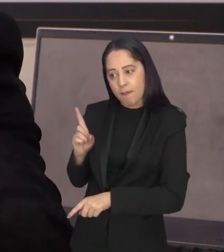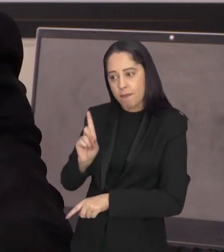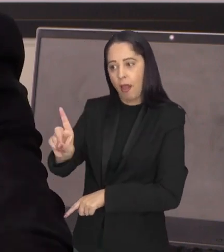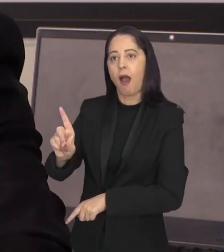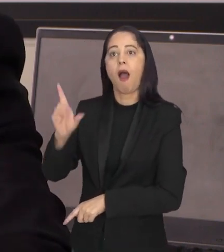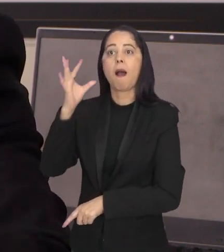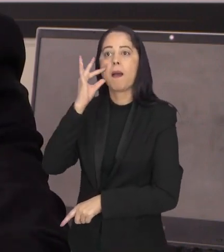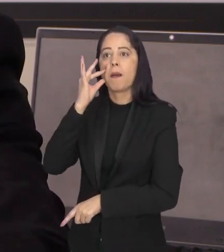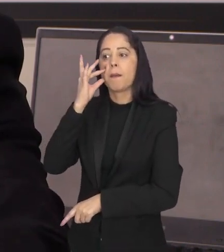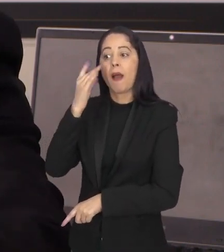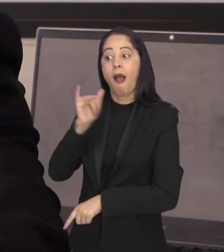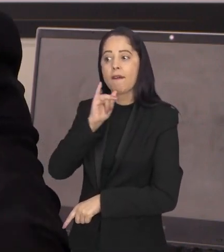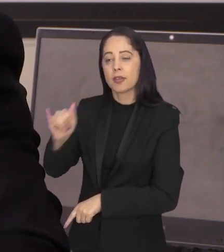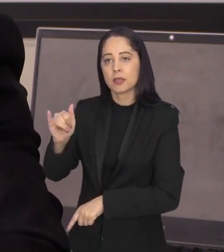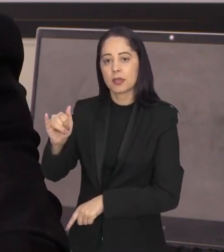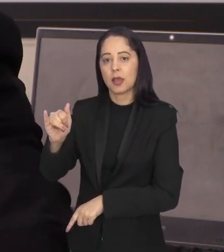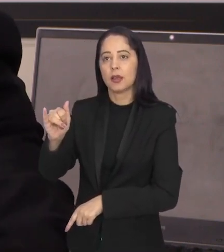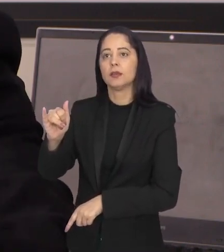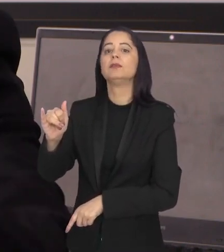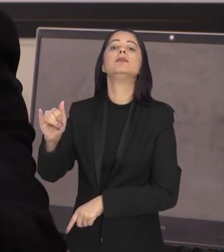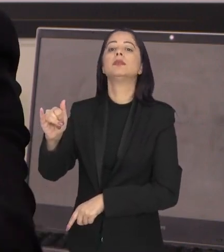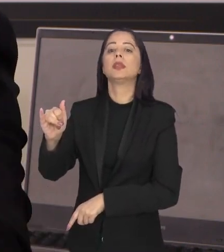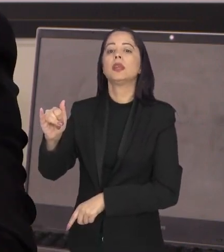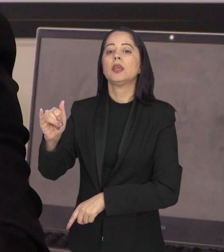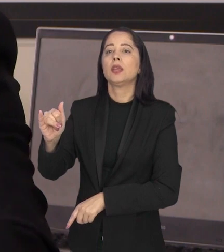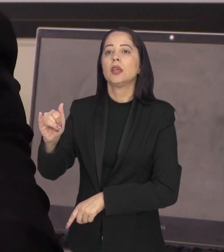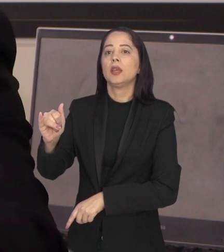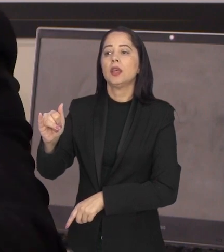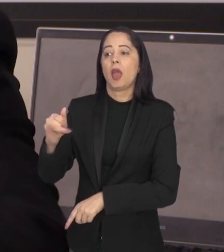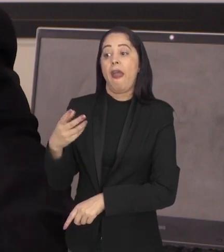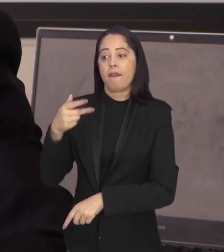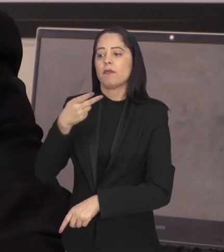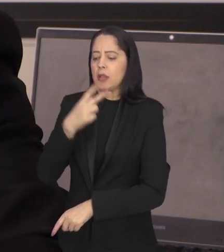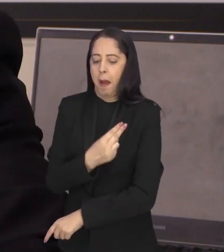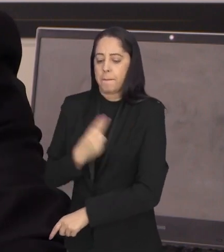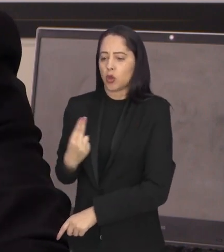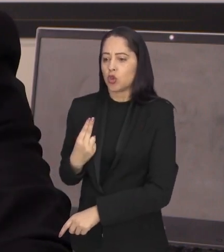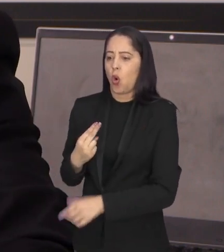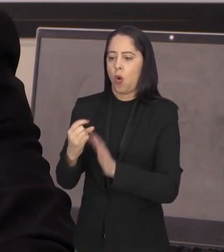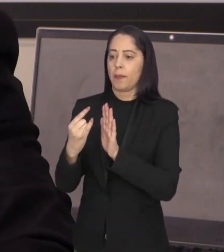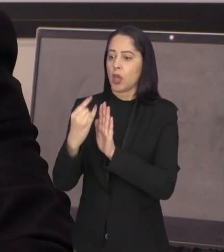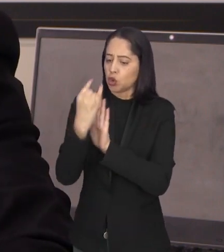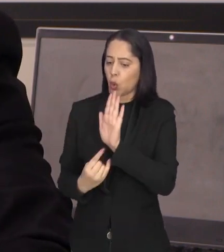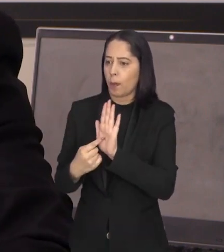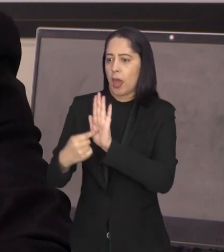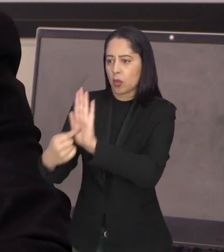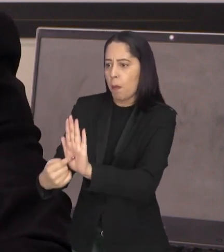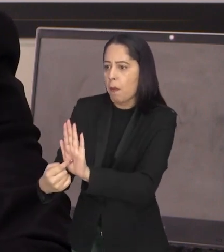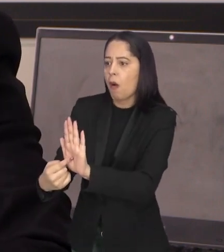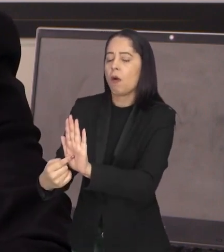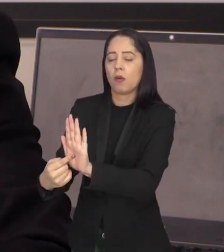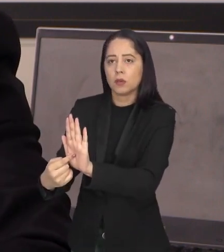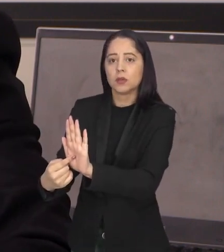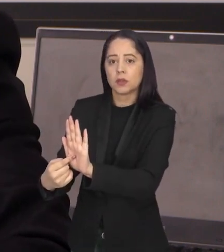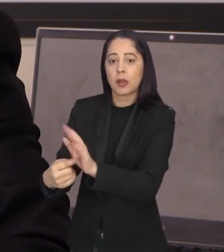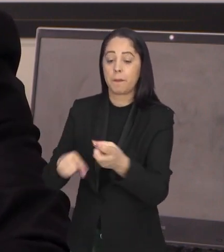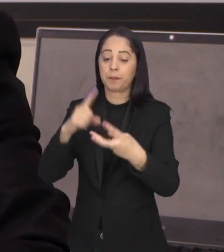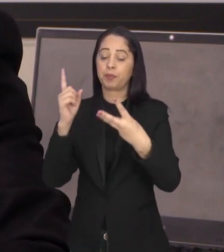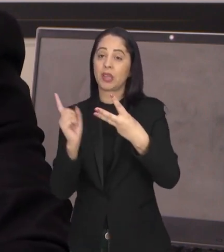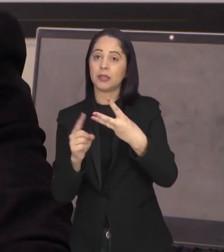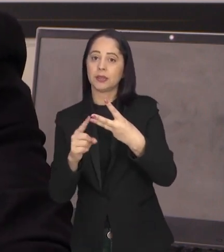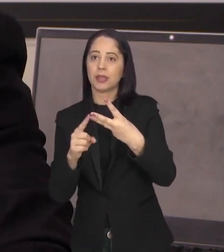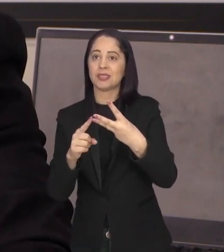também pessoalmente, para que as providências sejam mais rápidas. Ir ao banco, procurar se identificar, tá? Documentar isso também é uma coisa muito